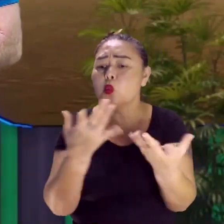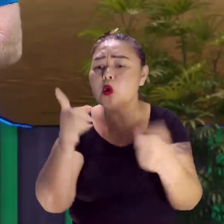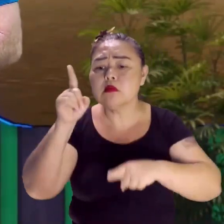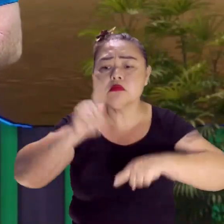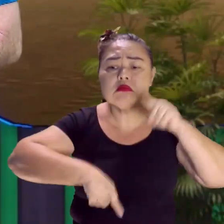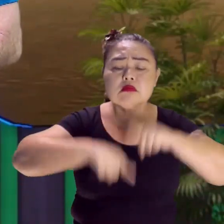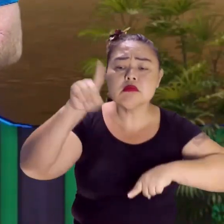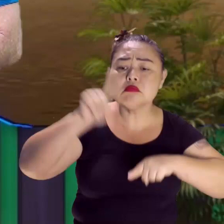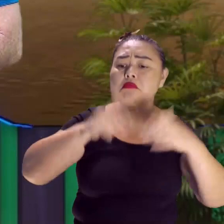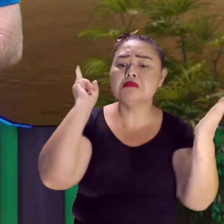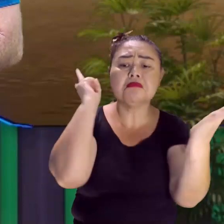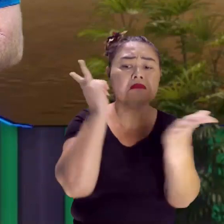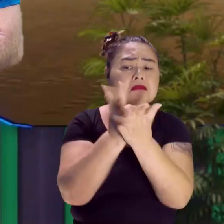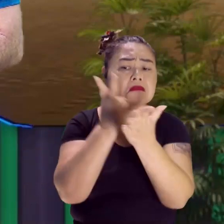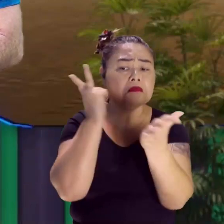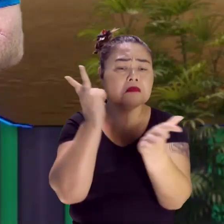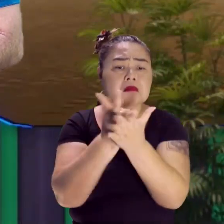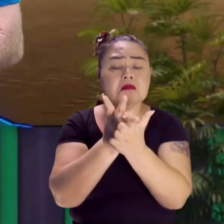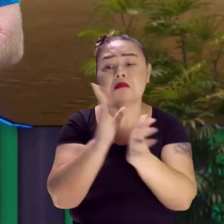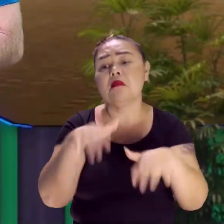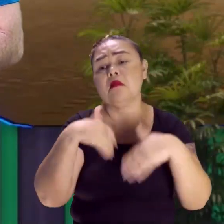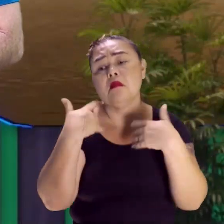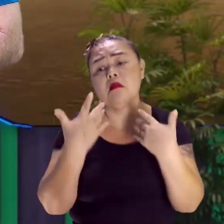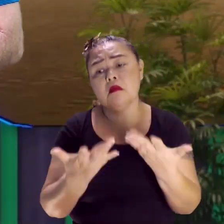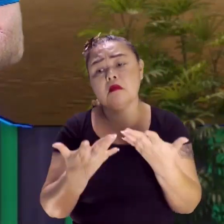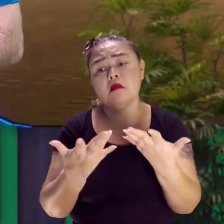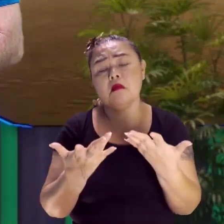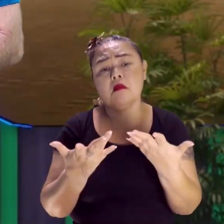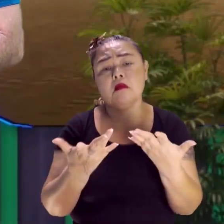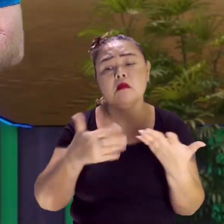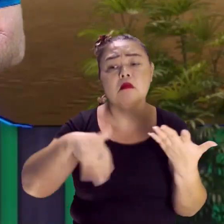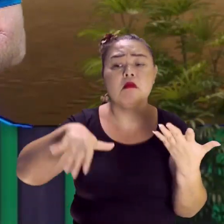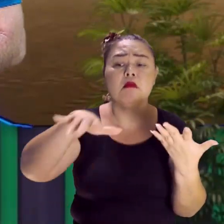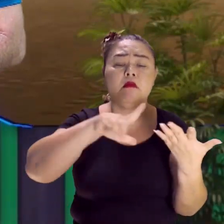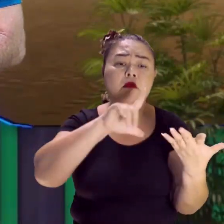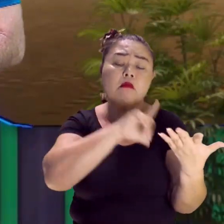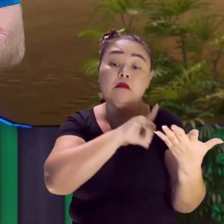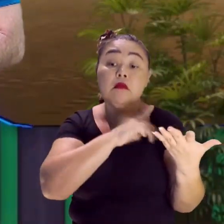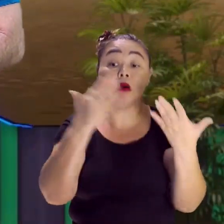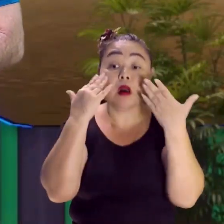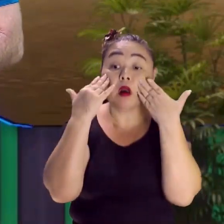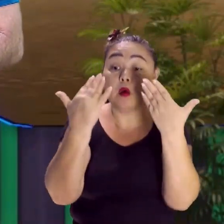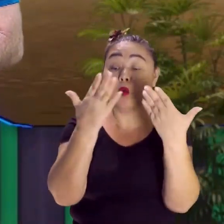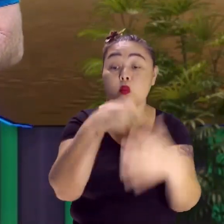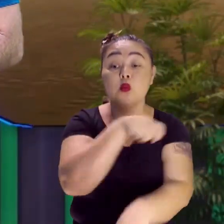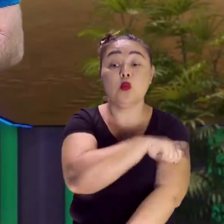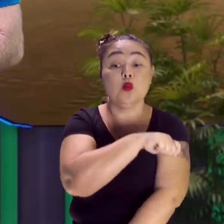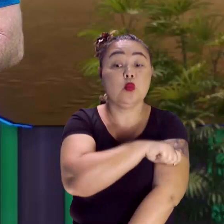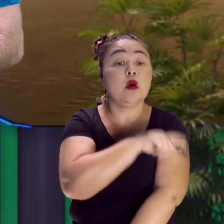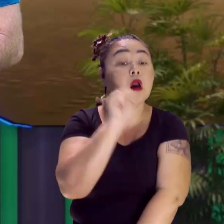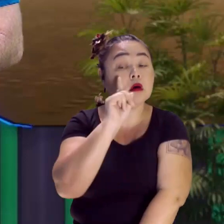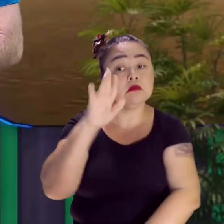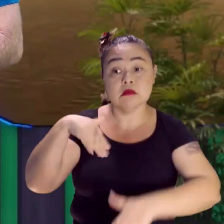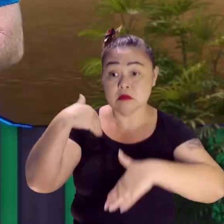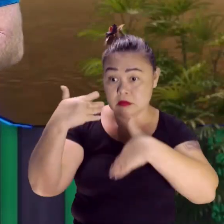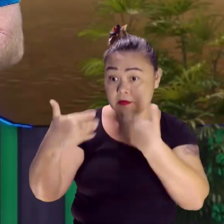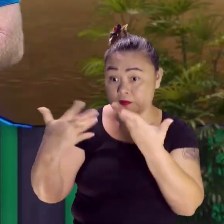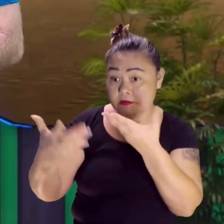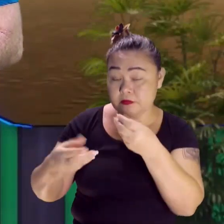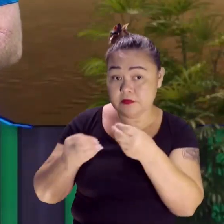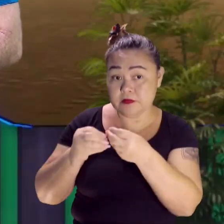que faz do mesmo produto obviamente que a gente tem que evidenciar para o aluno que esta tendência